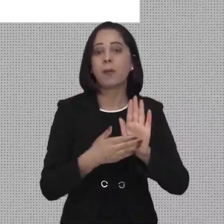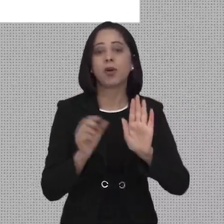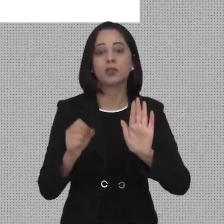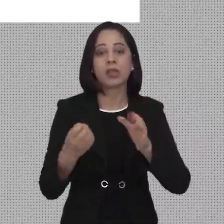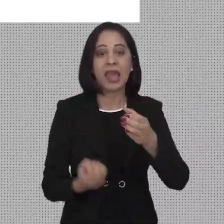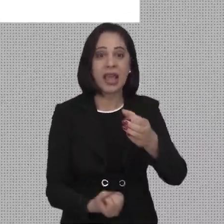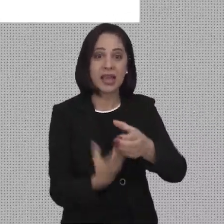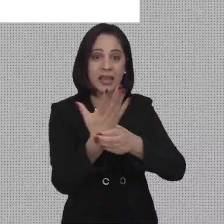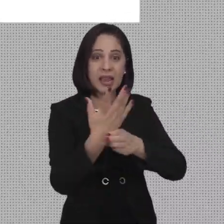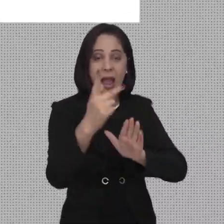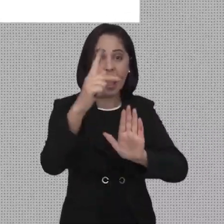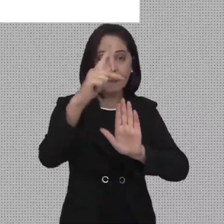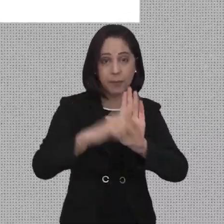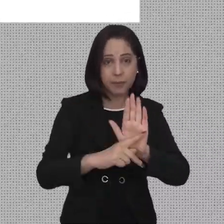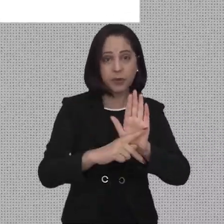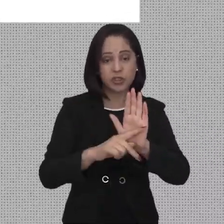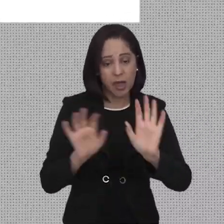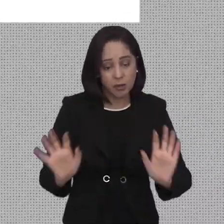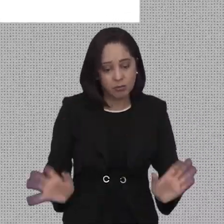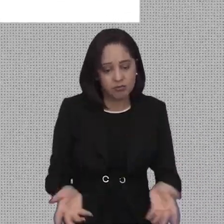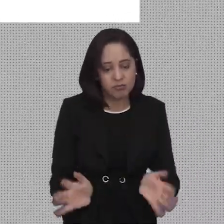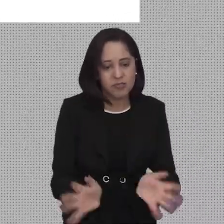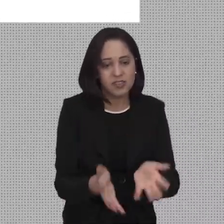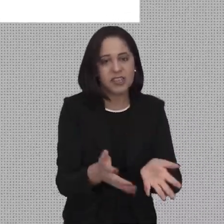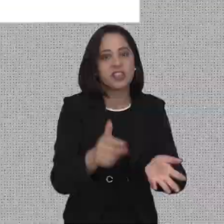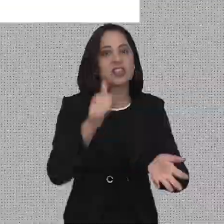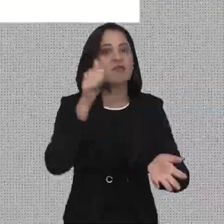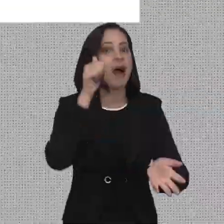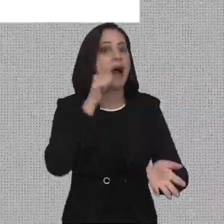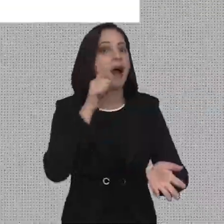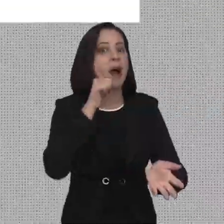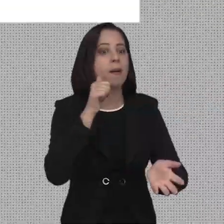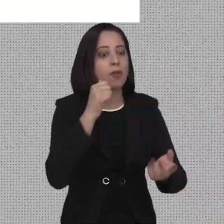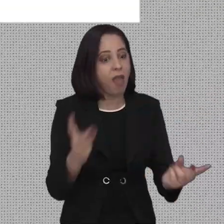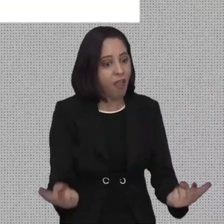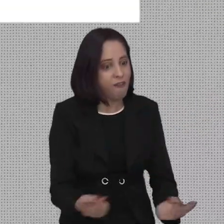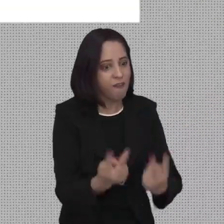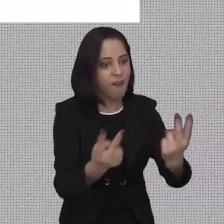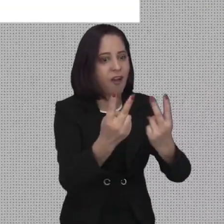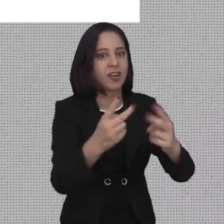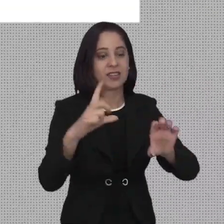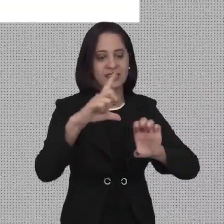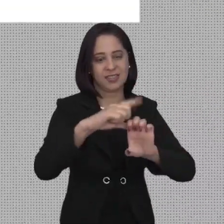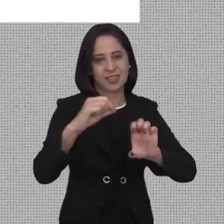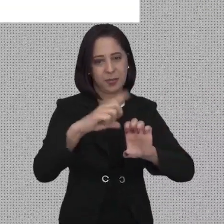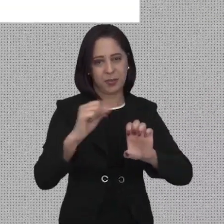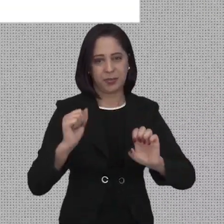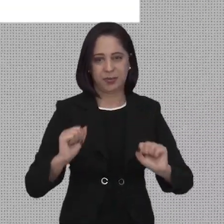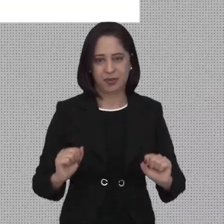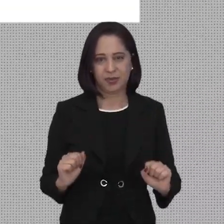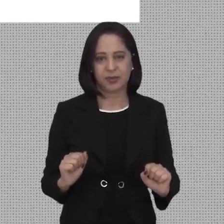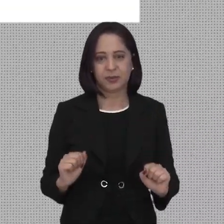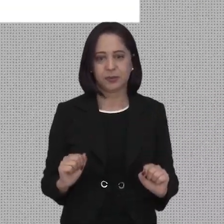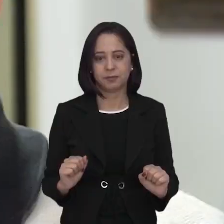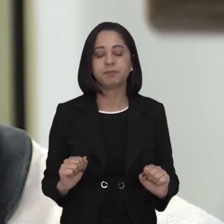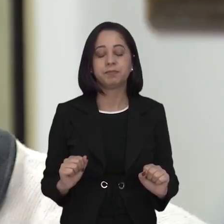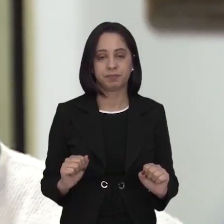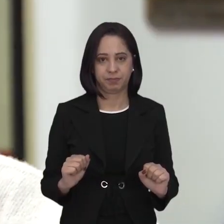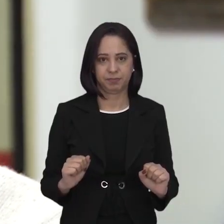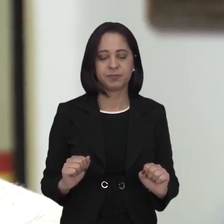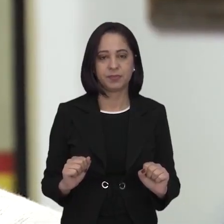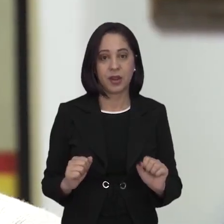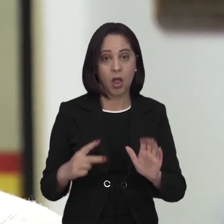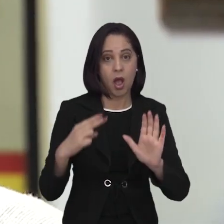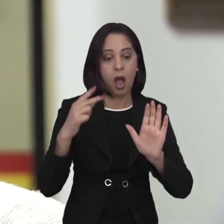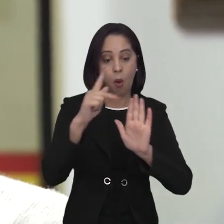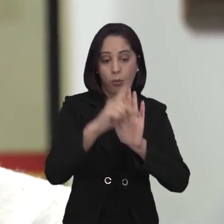a criação do Programa Municipal de Incentivo e Valorização do Empreendedorismo Feminino. A